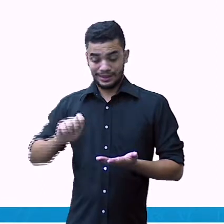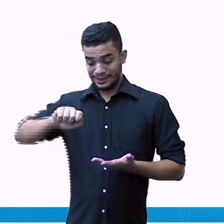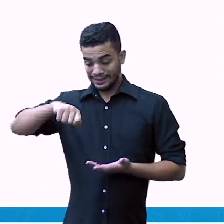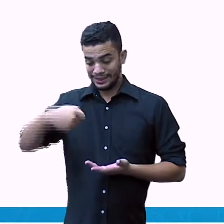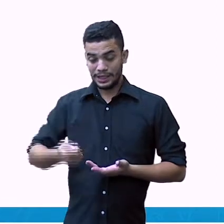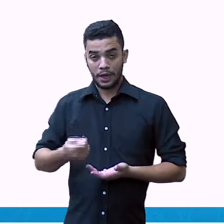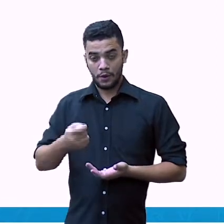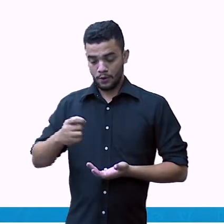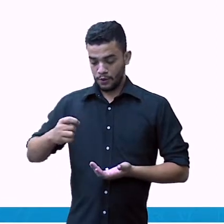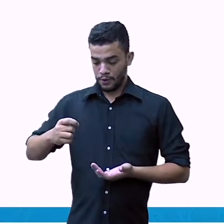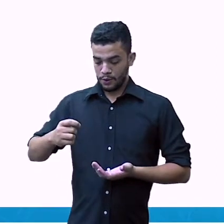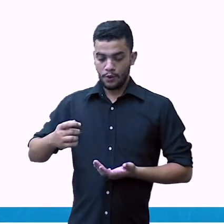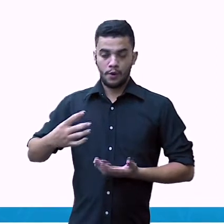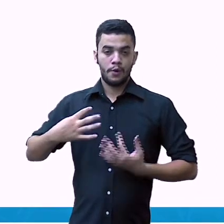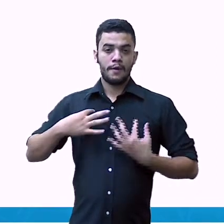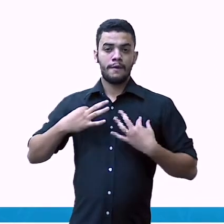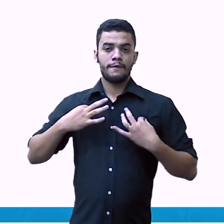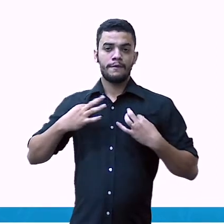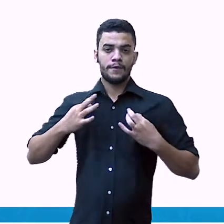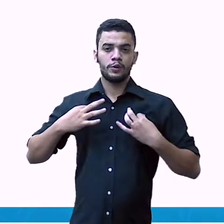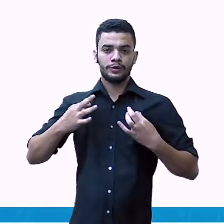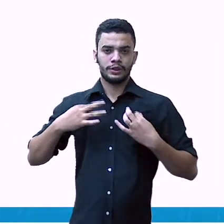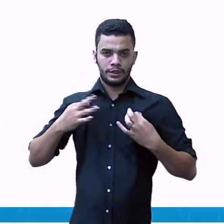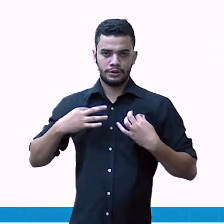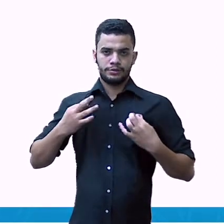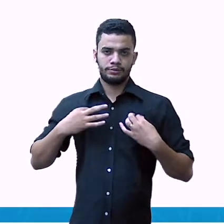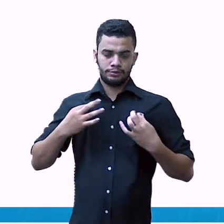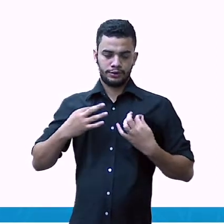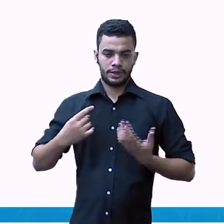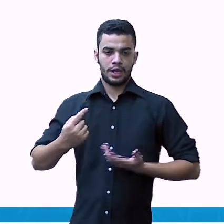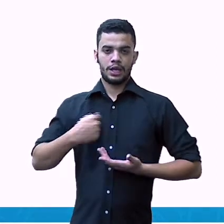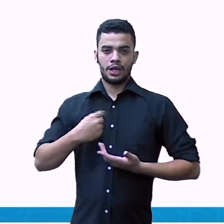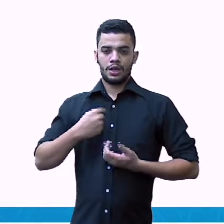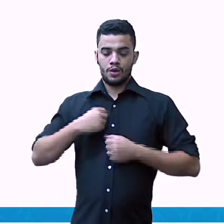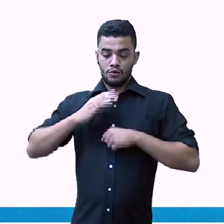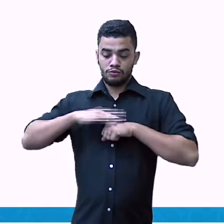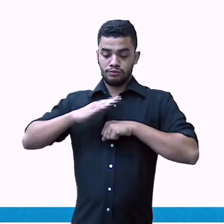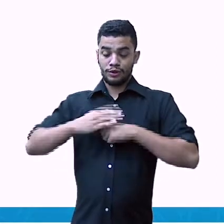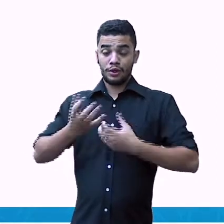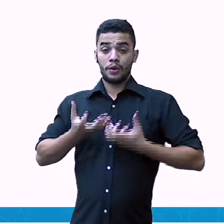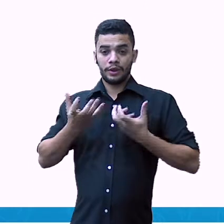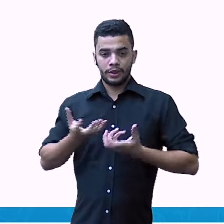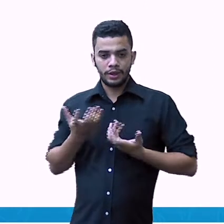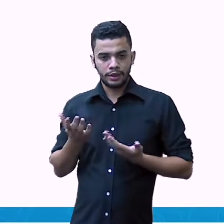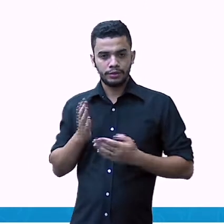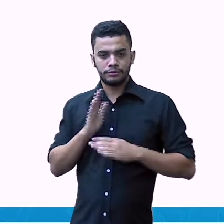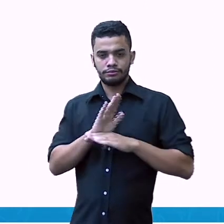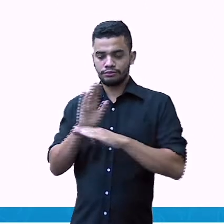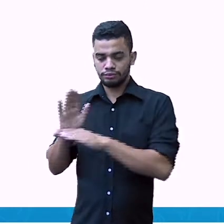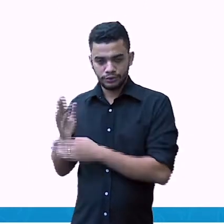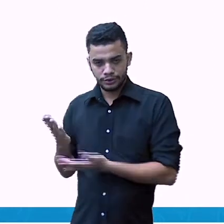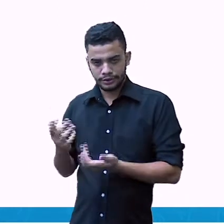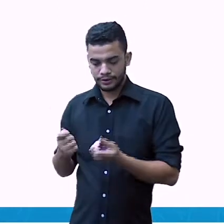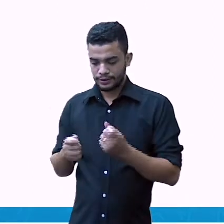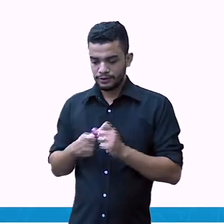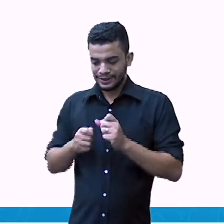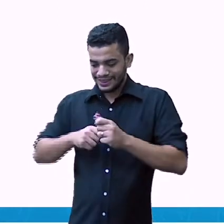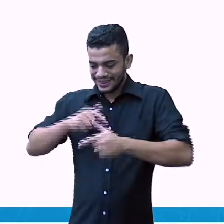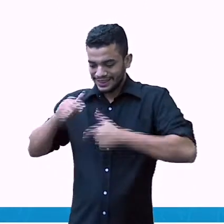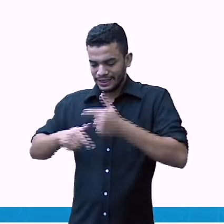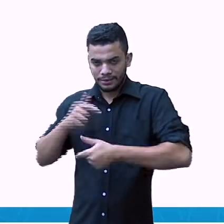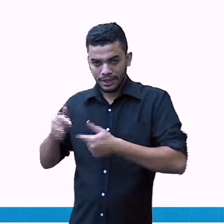em que a pessoa presta os seus serviços em tempo integral ou parcial, livremente, sem